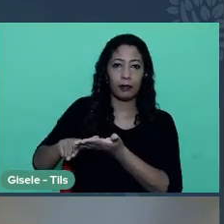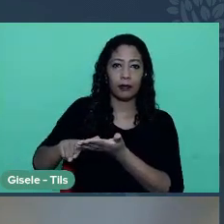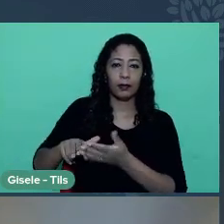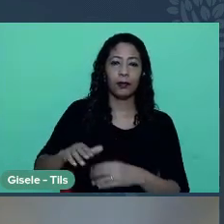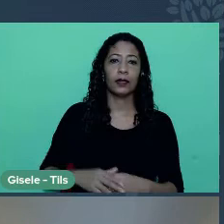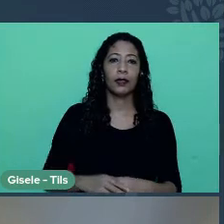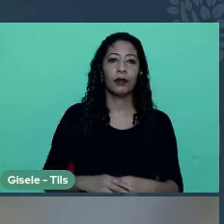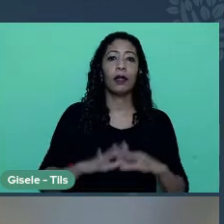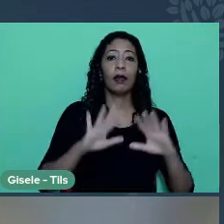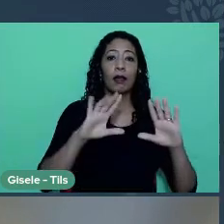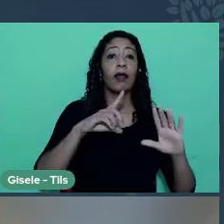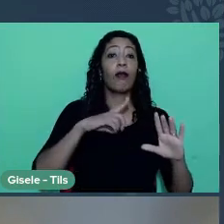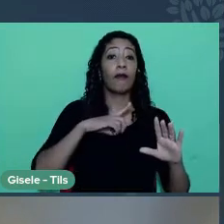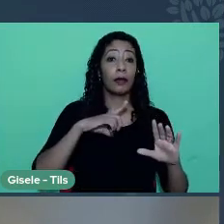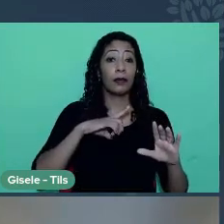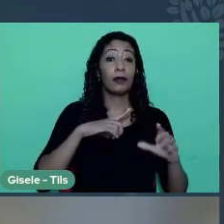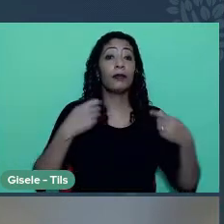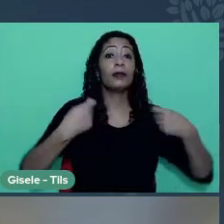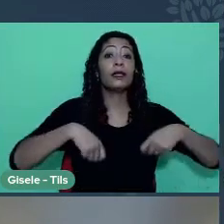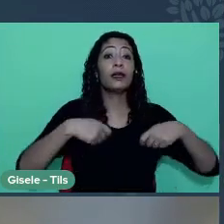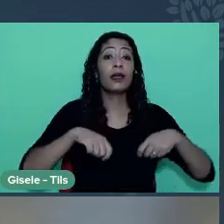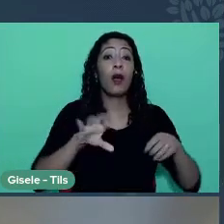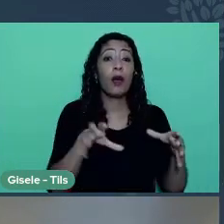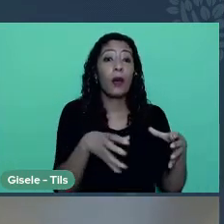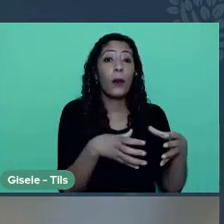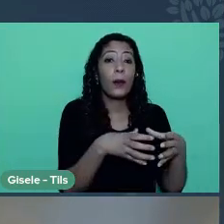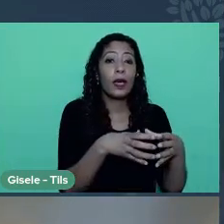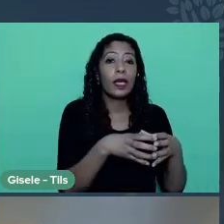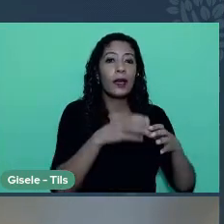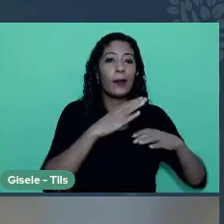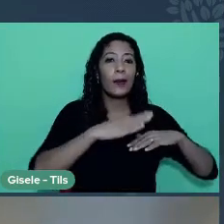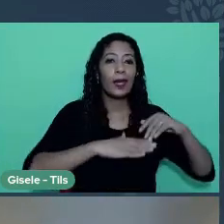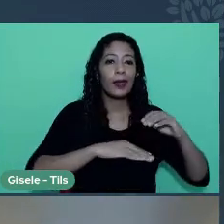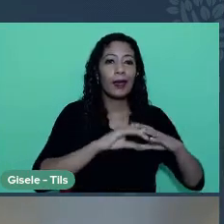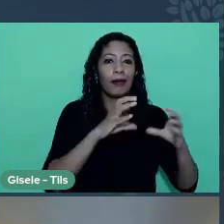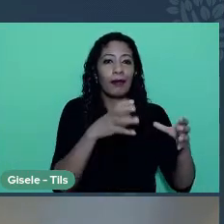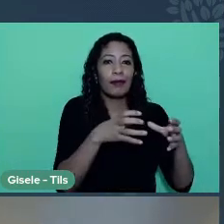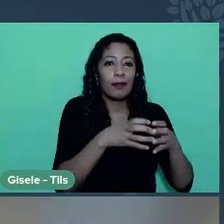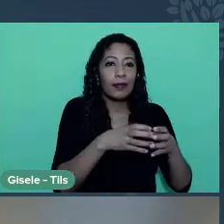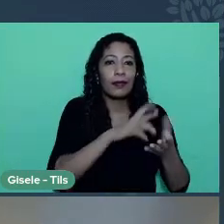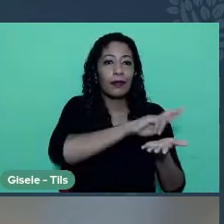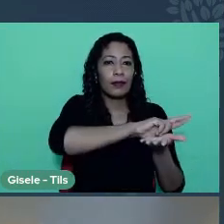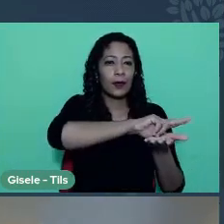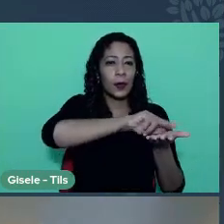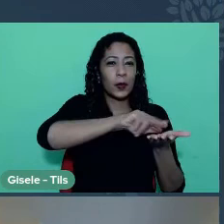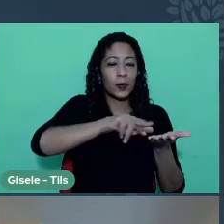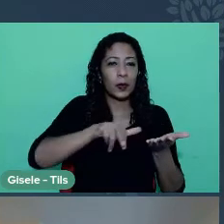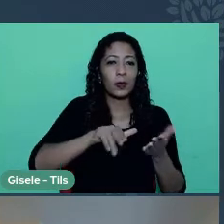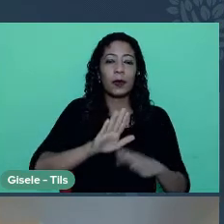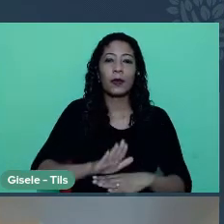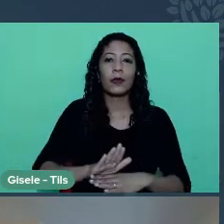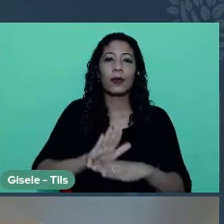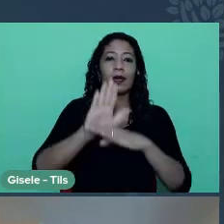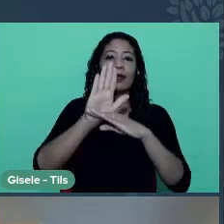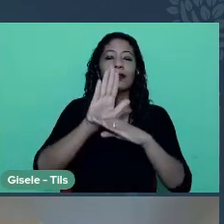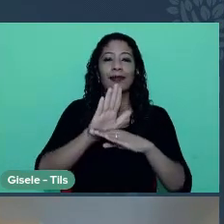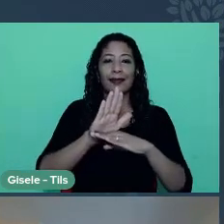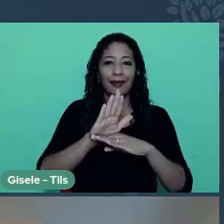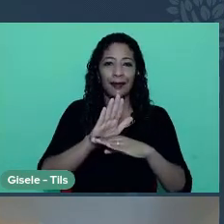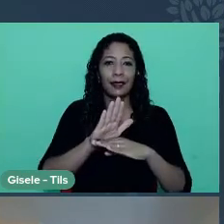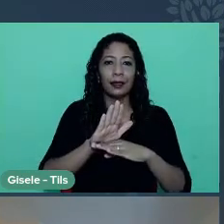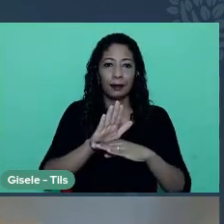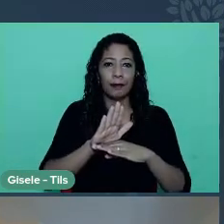possivelmente, a gente precisa de uma equipe para fazer isso, né? E que a pessoa que tem asma e obesidade, talvez ela precise procurar